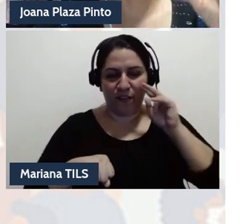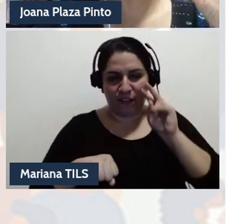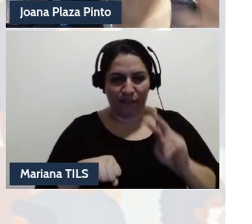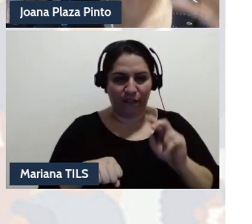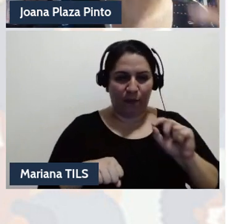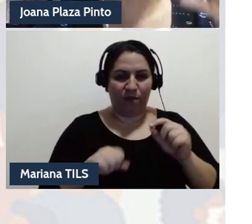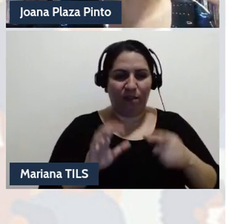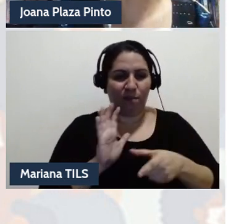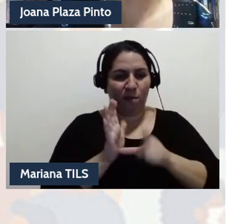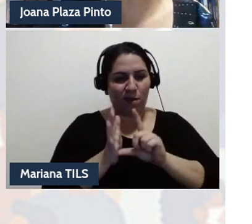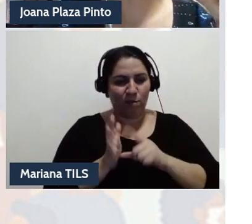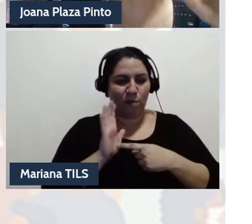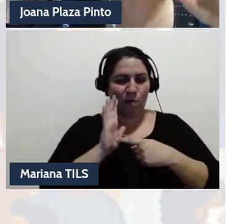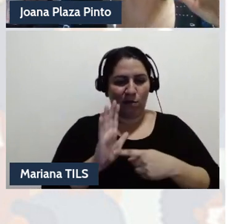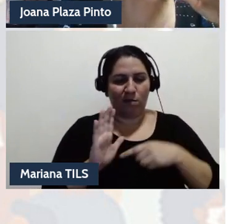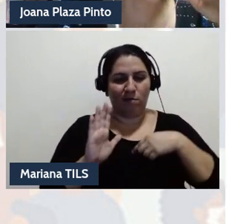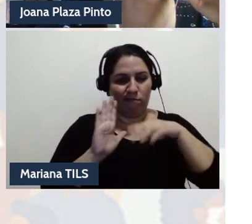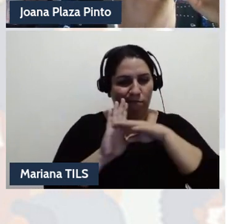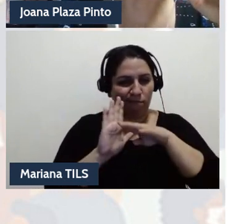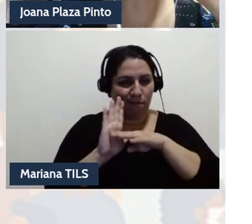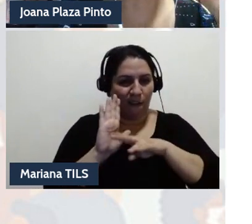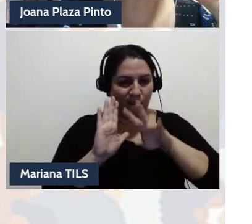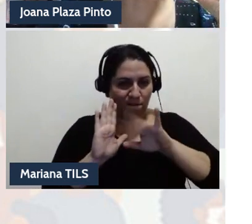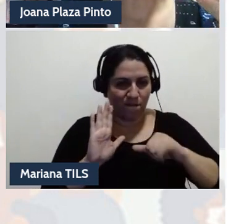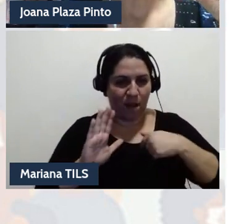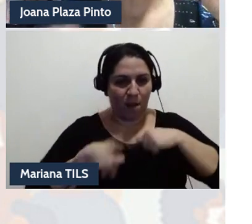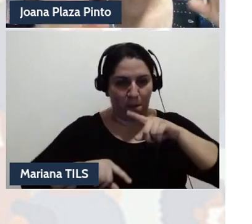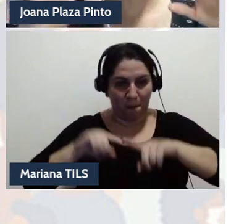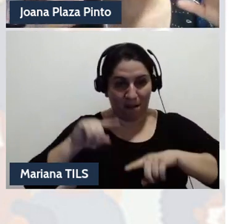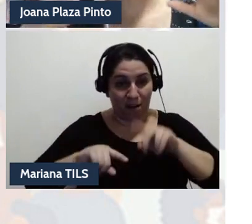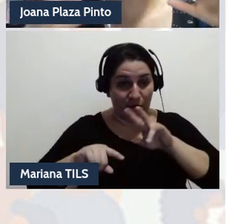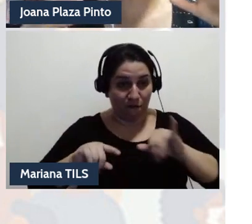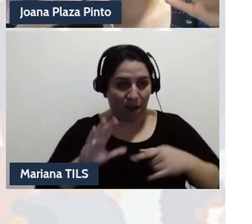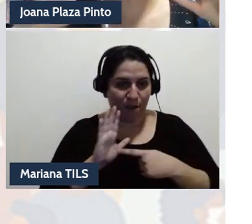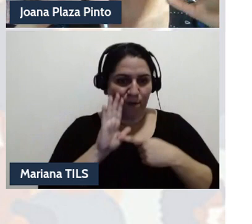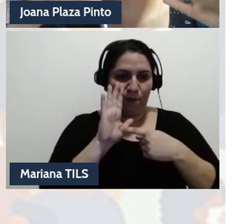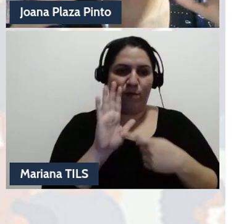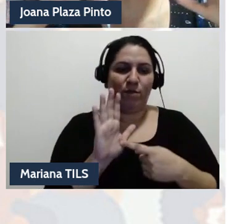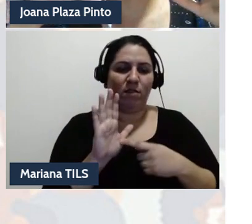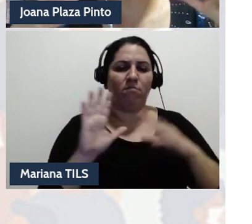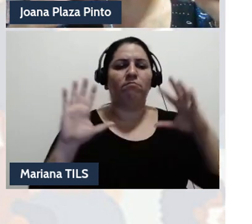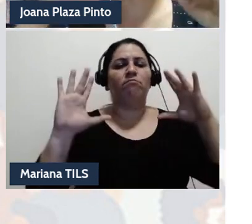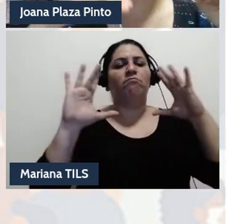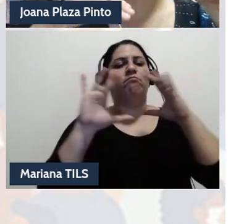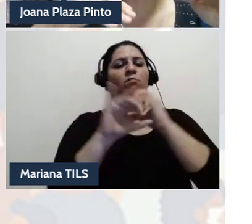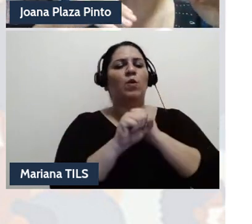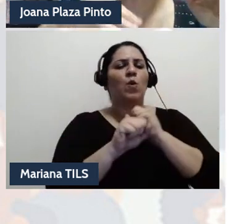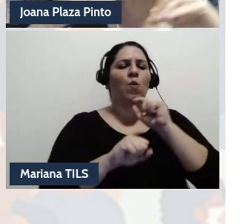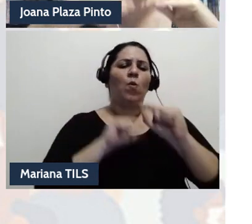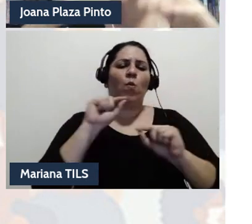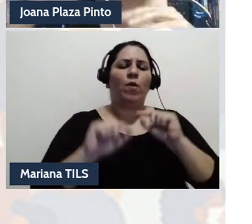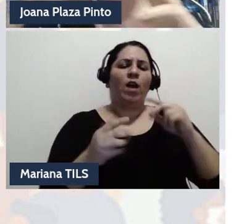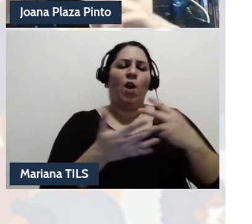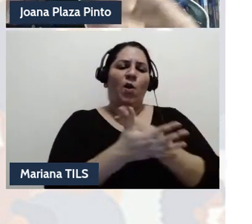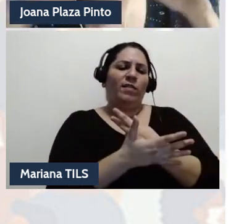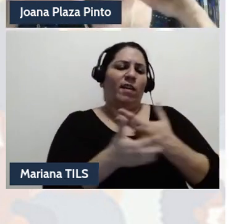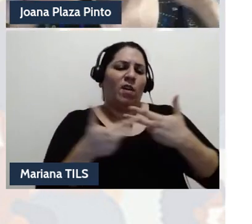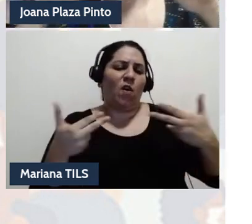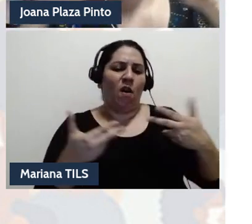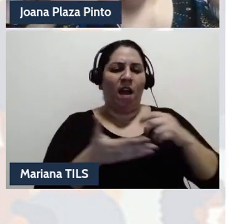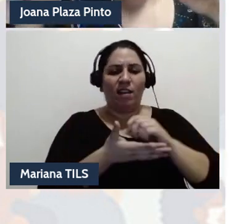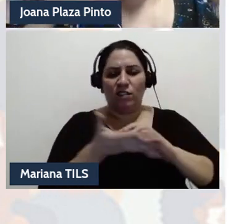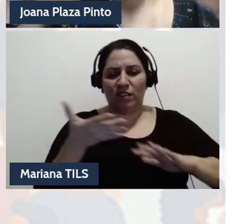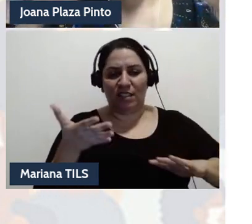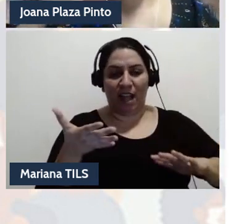né, nesses conjuntos aí desse material que eu vou apresentar, uma espécie de regulação de atividades de linguagem e atividades